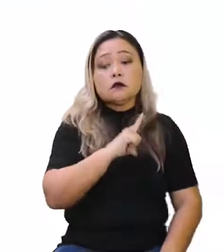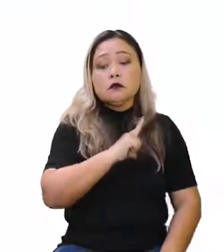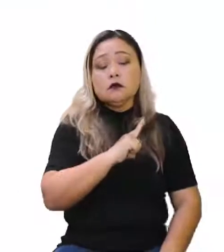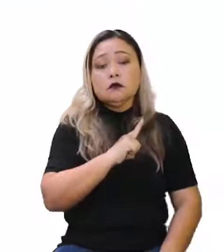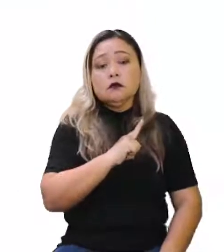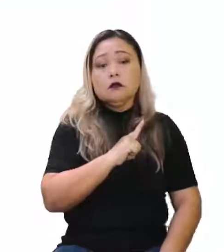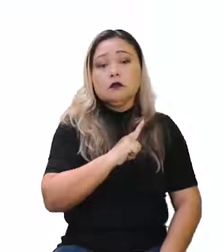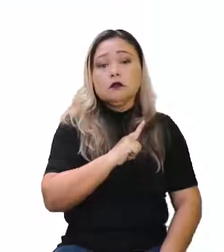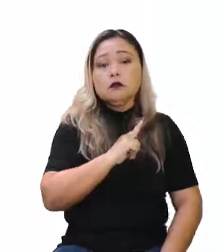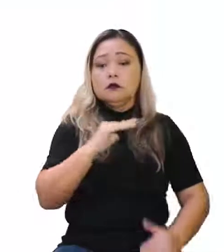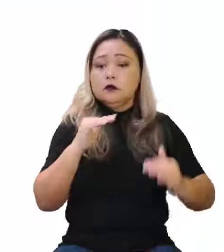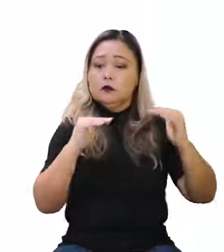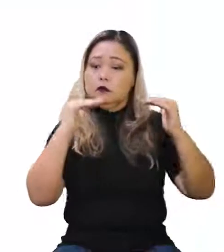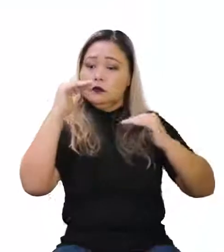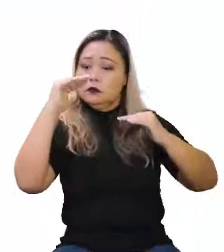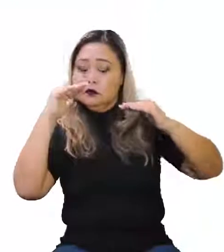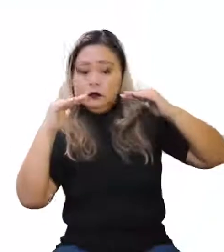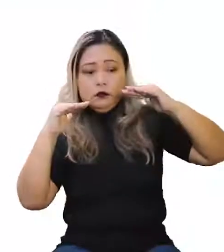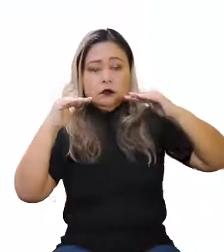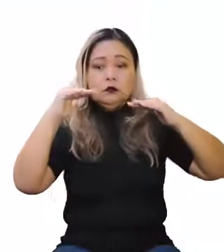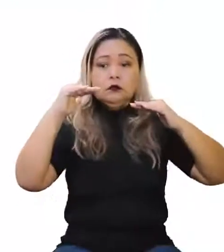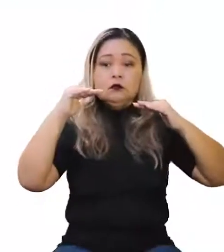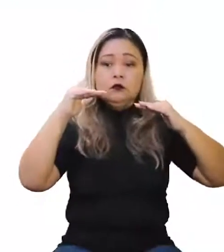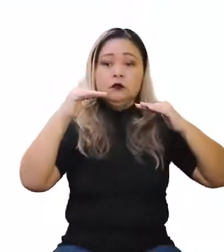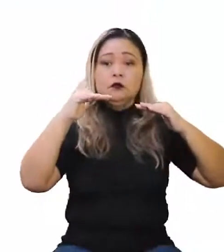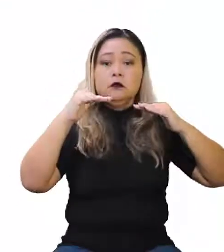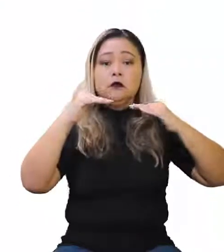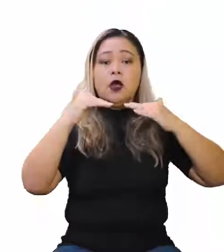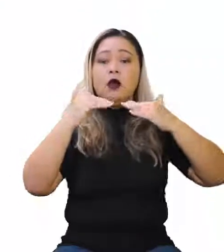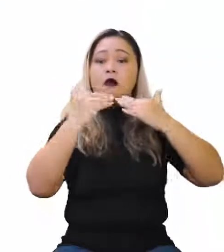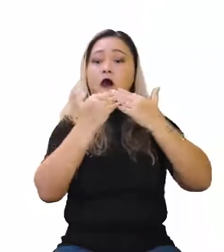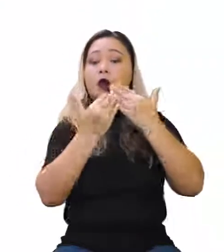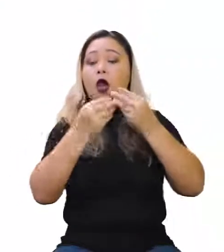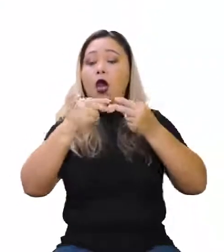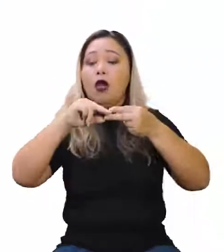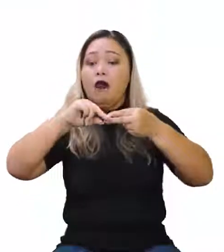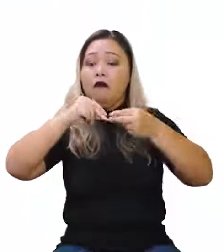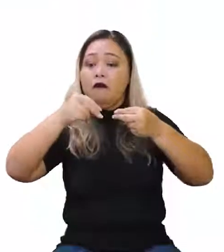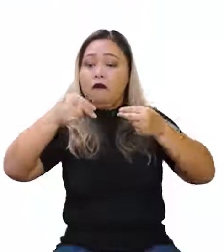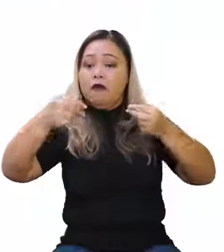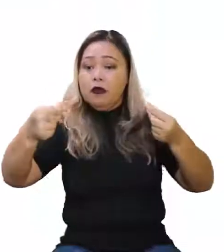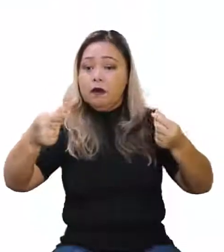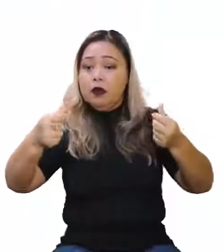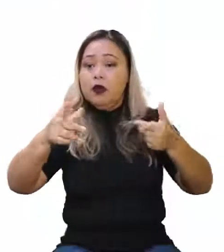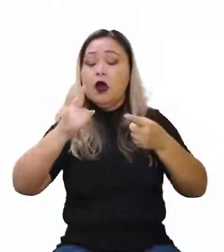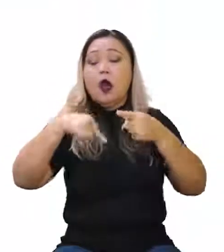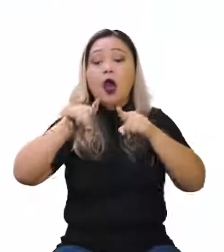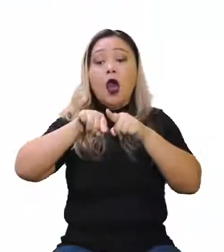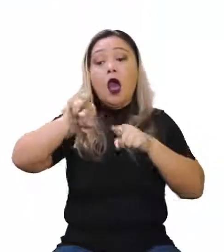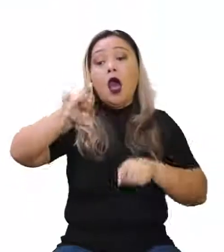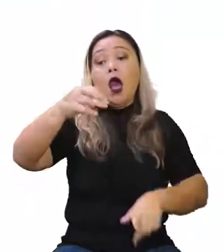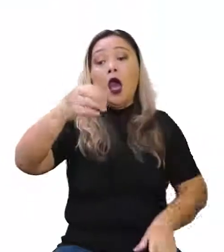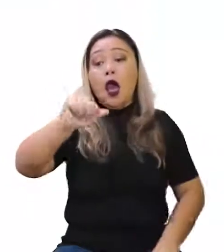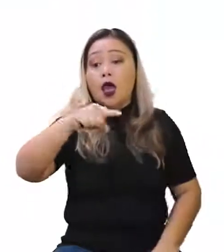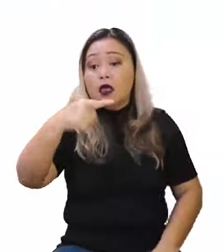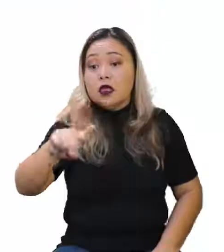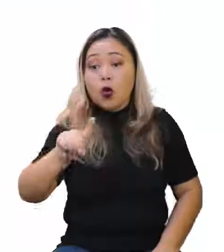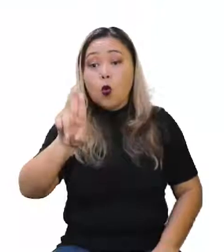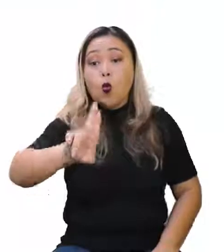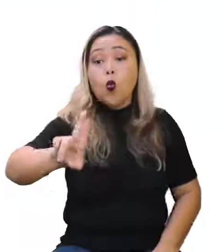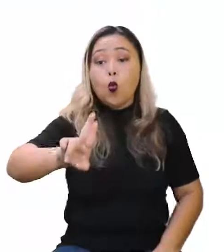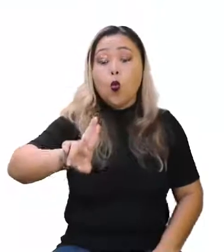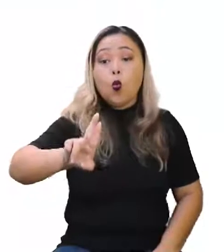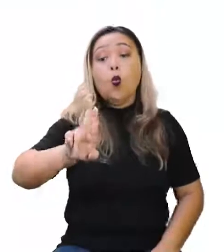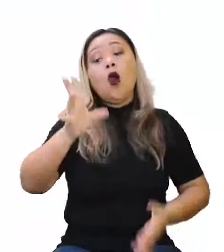fazer um equilíbrio sobre fibras, a ração que é utilizada, se é ração